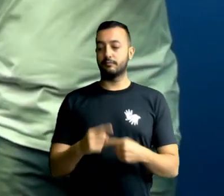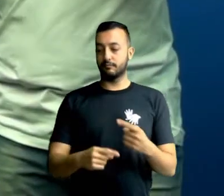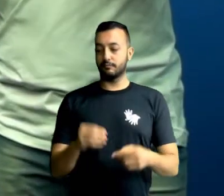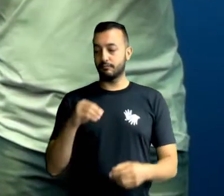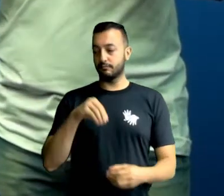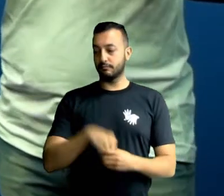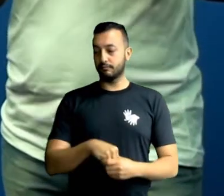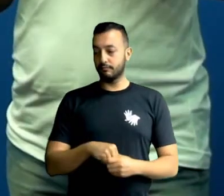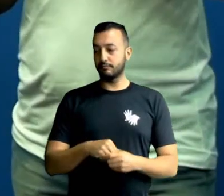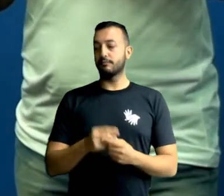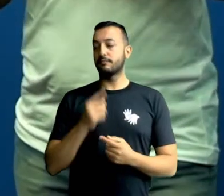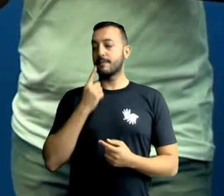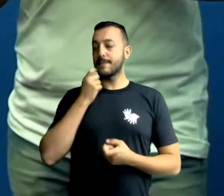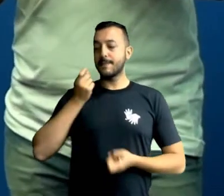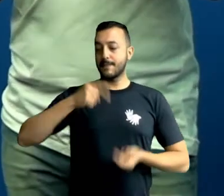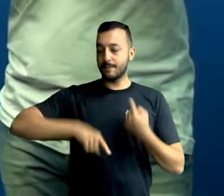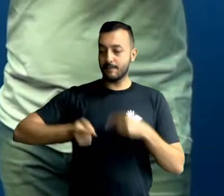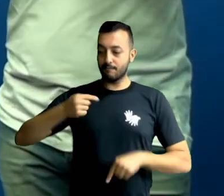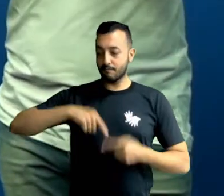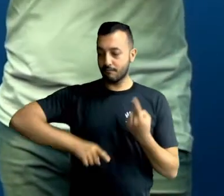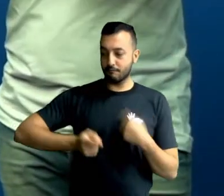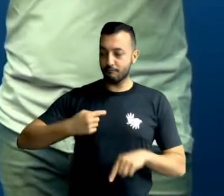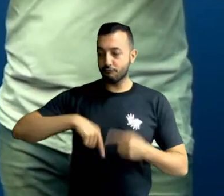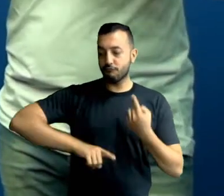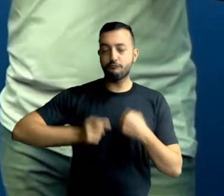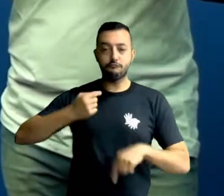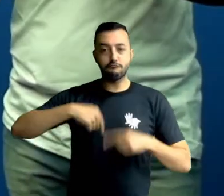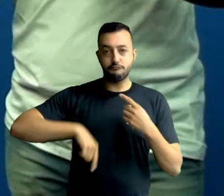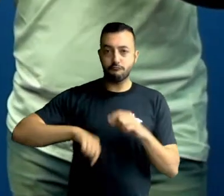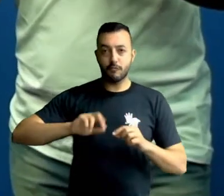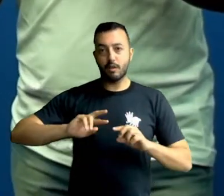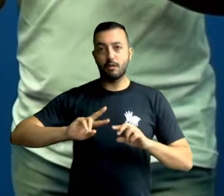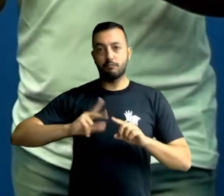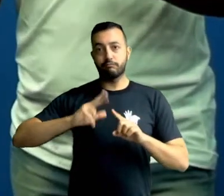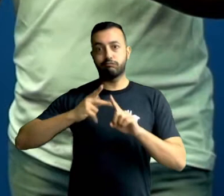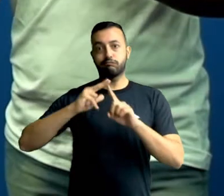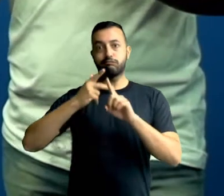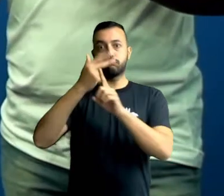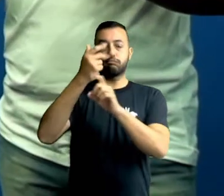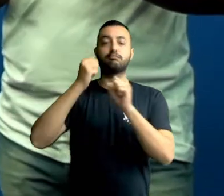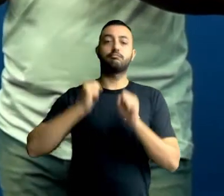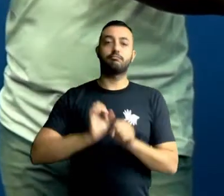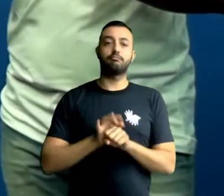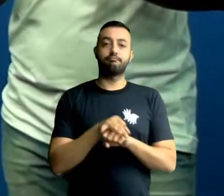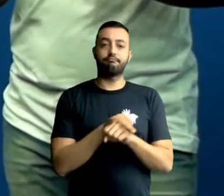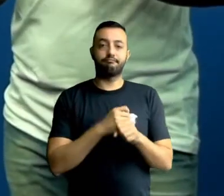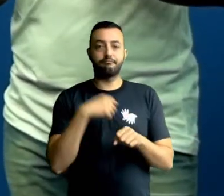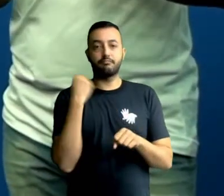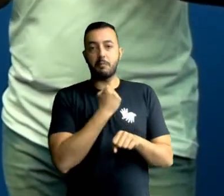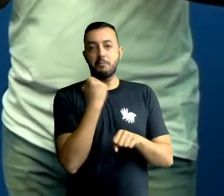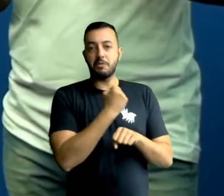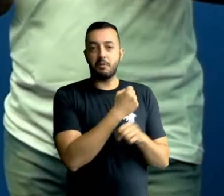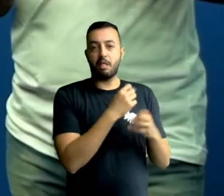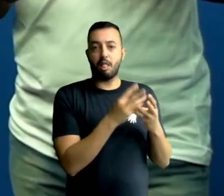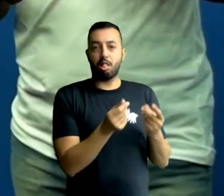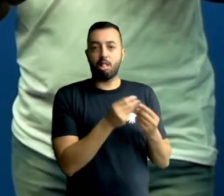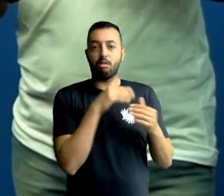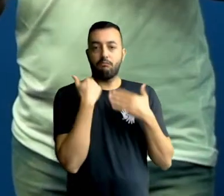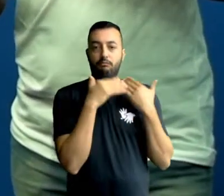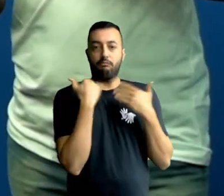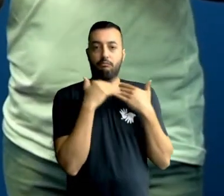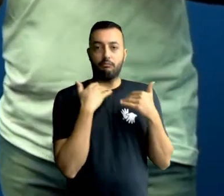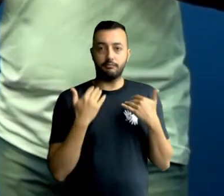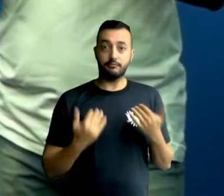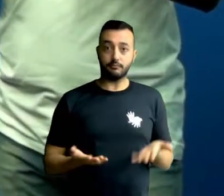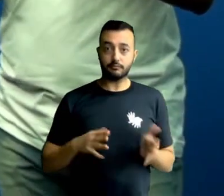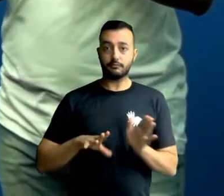nossa própria corrente sanguínea e se multiplicando e matar nossas células. As bactérias